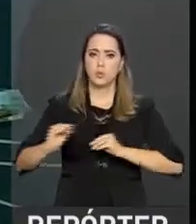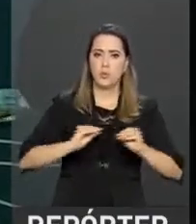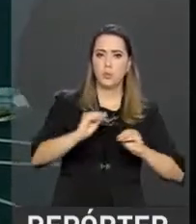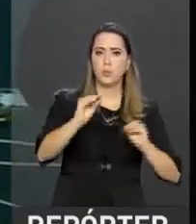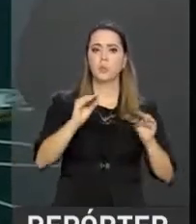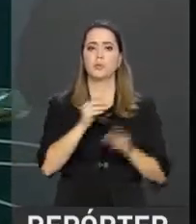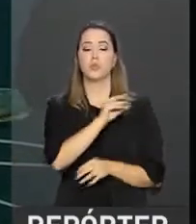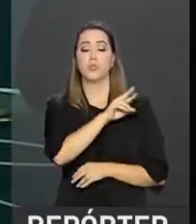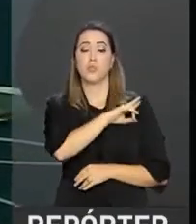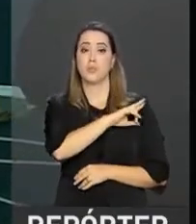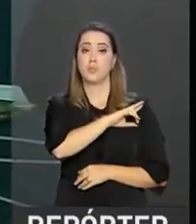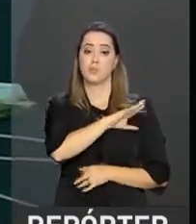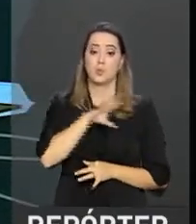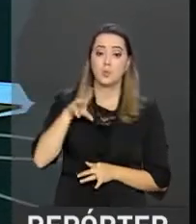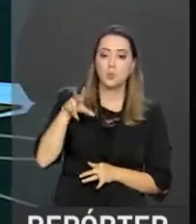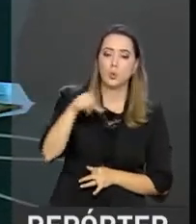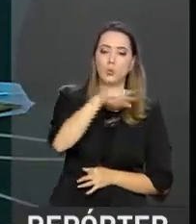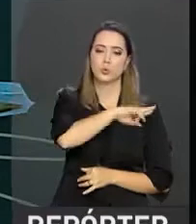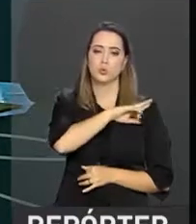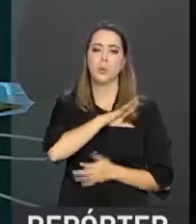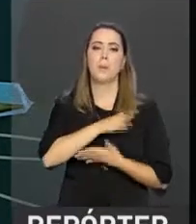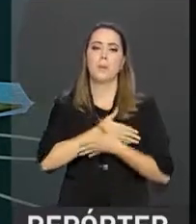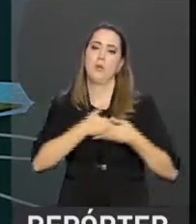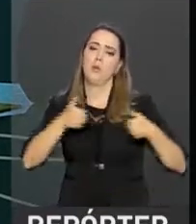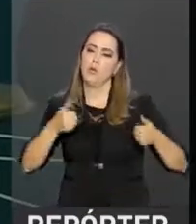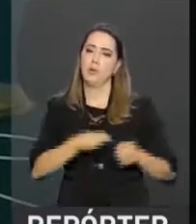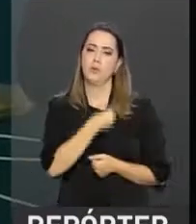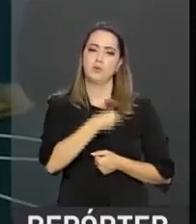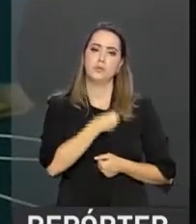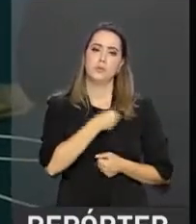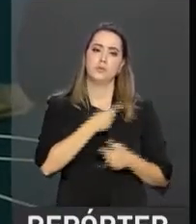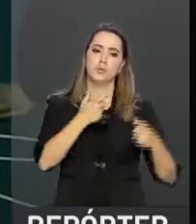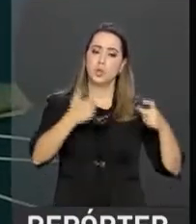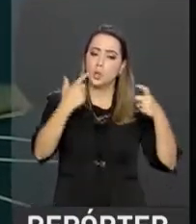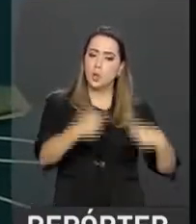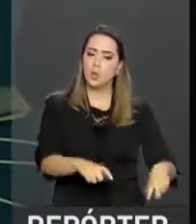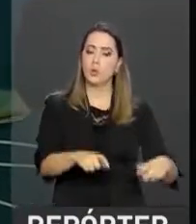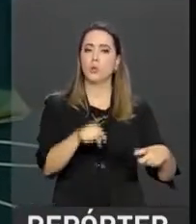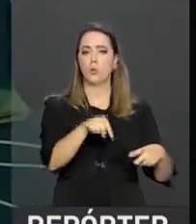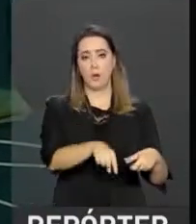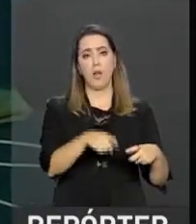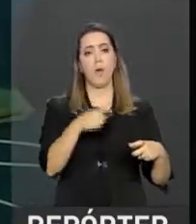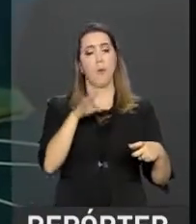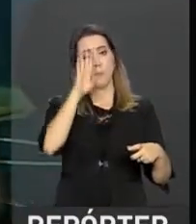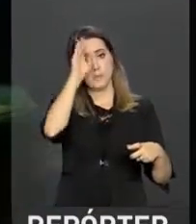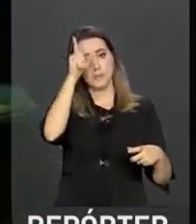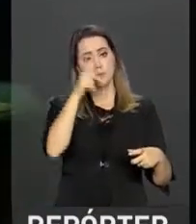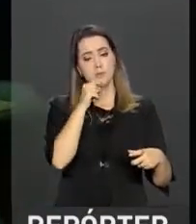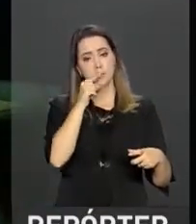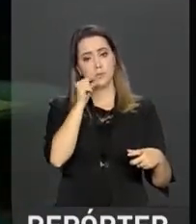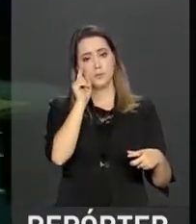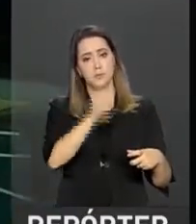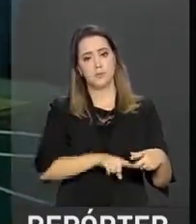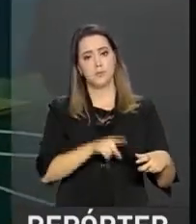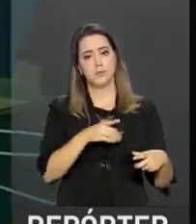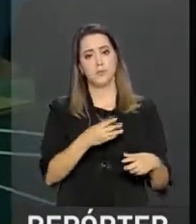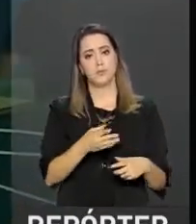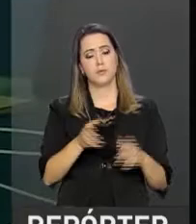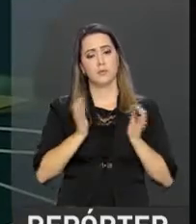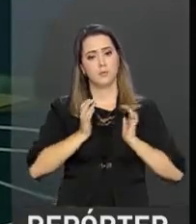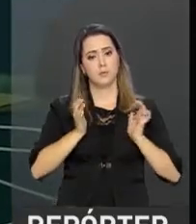nós conseguimos sim melhorar a qualidade de vida e do ambiente de um território, principalmente a água, que é um